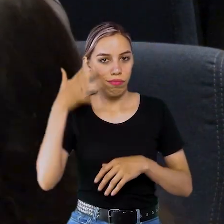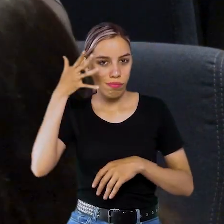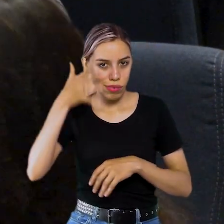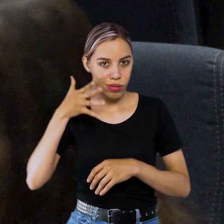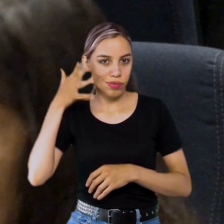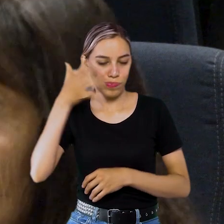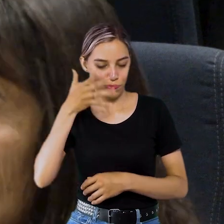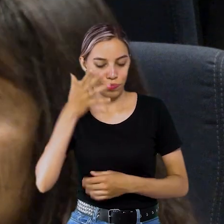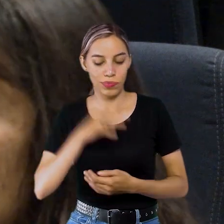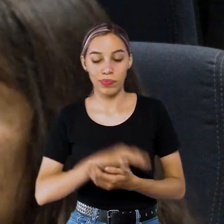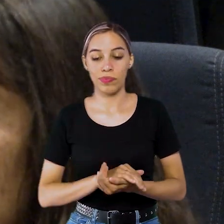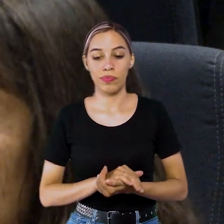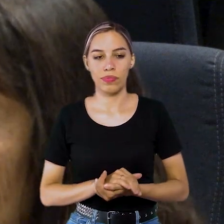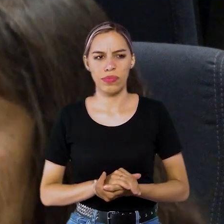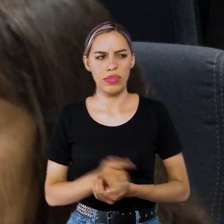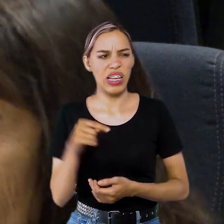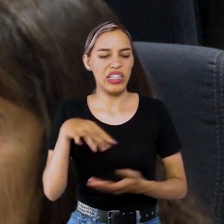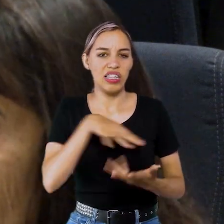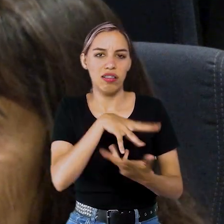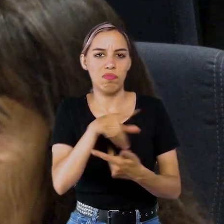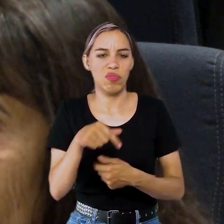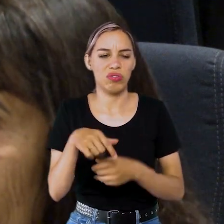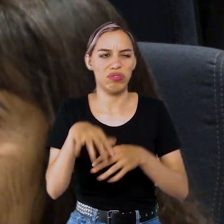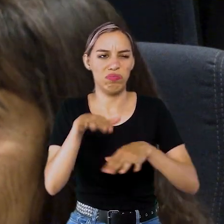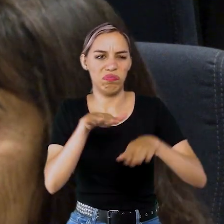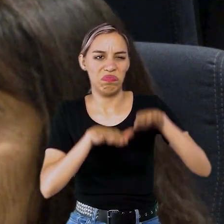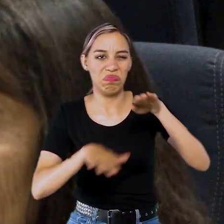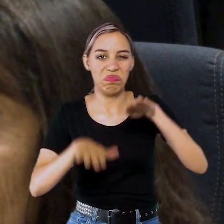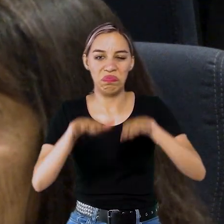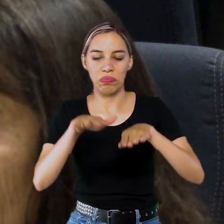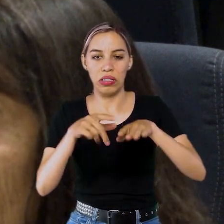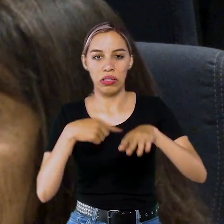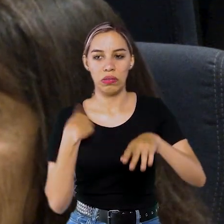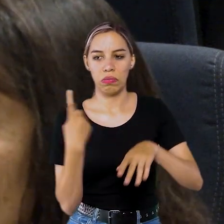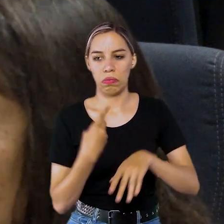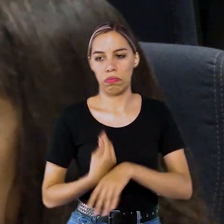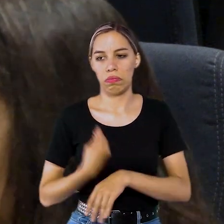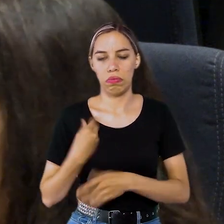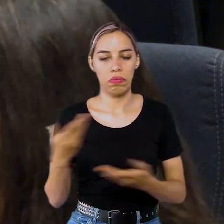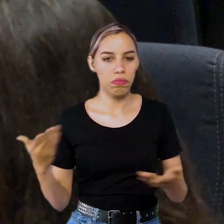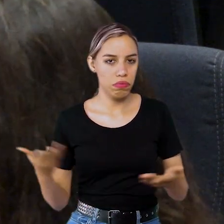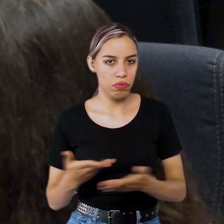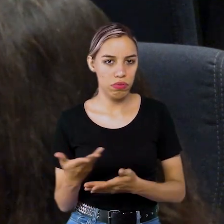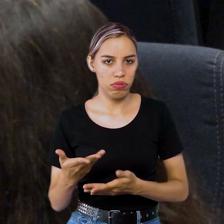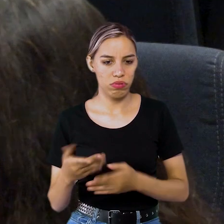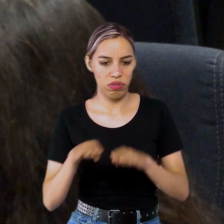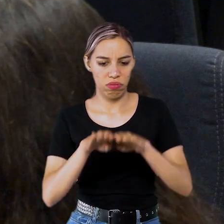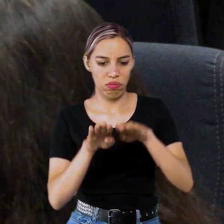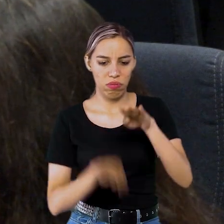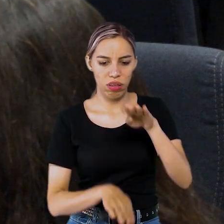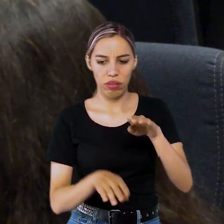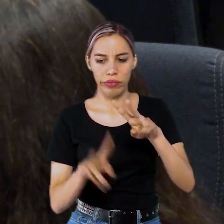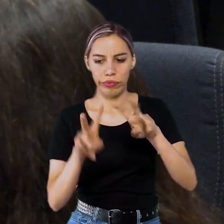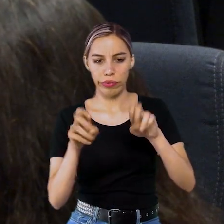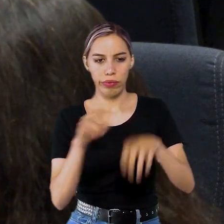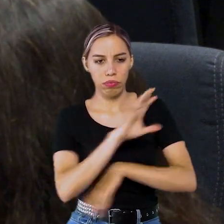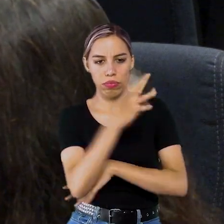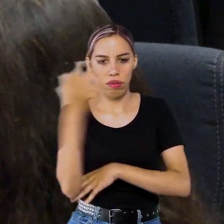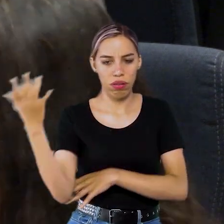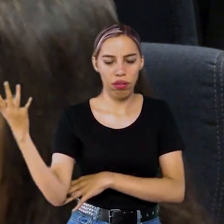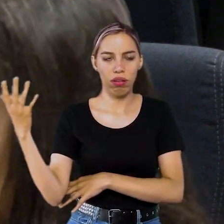E esse mundo desequilibrado que nós vivemos hoje, desequilibrado não só do ponto de vista ambiental, mas